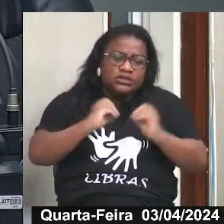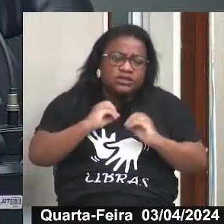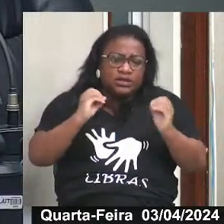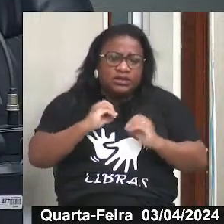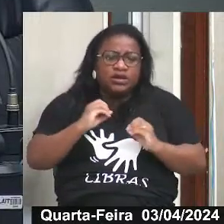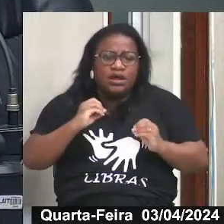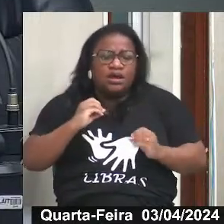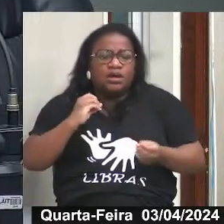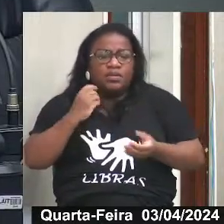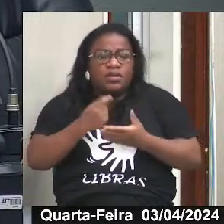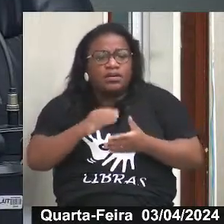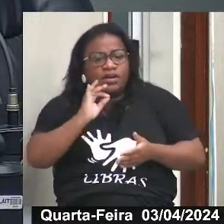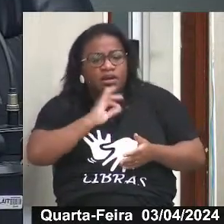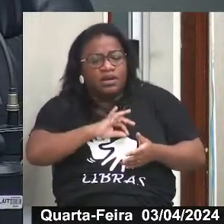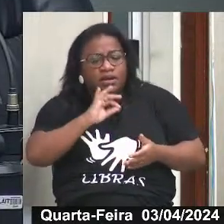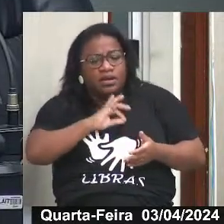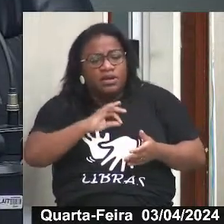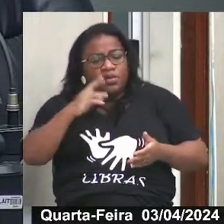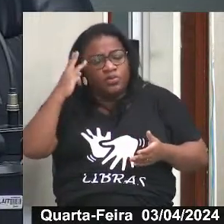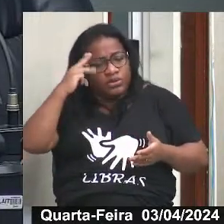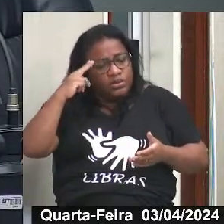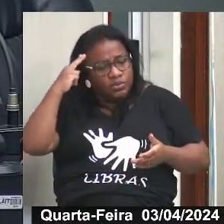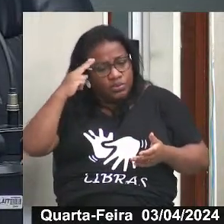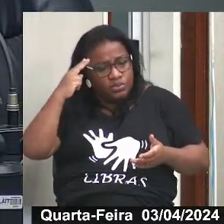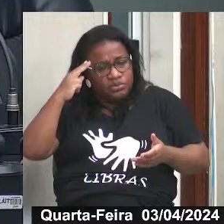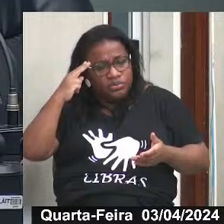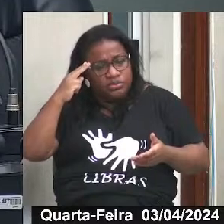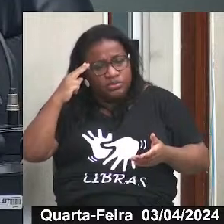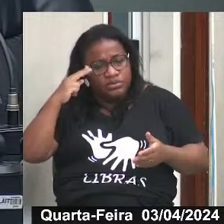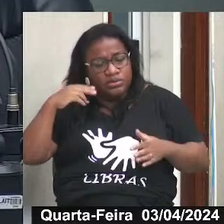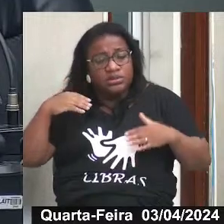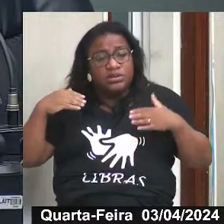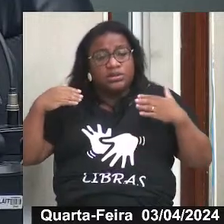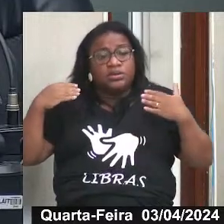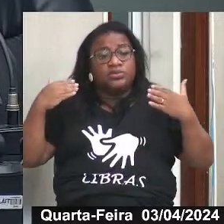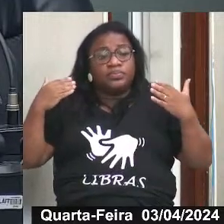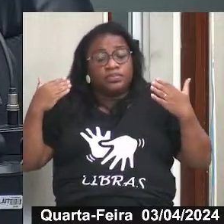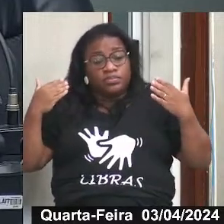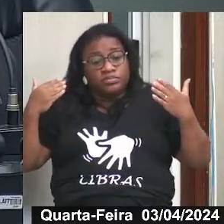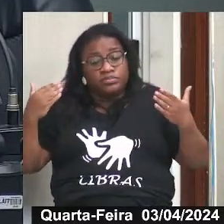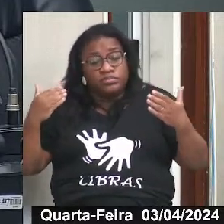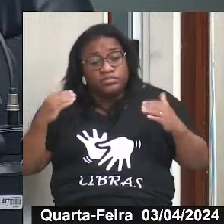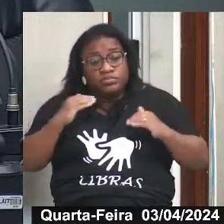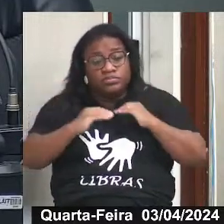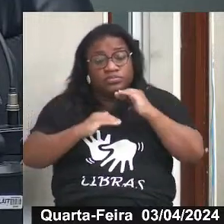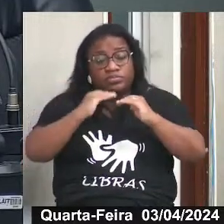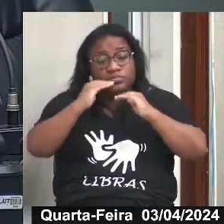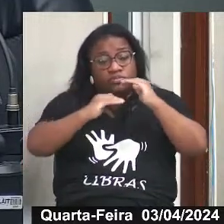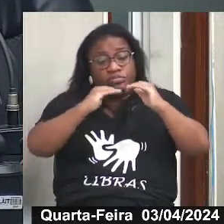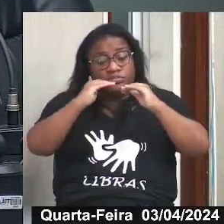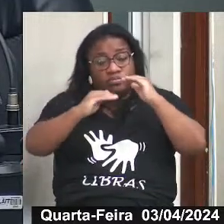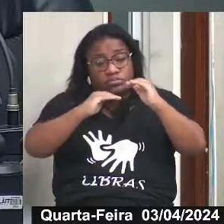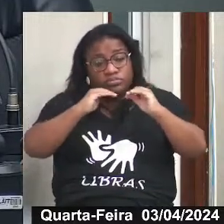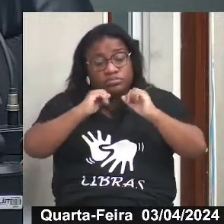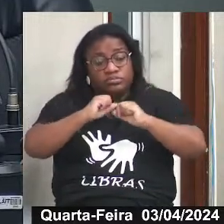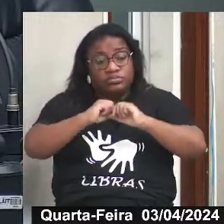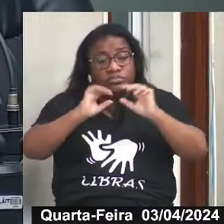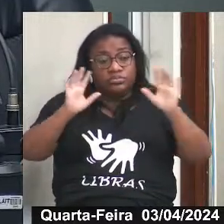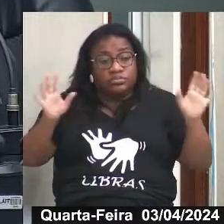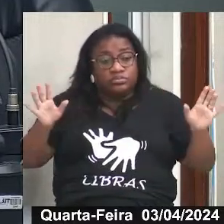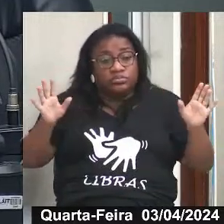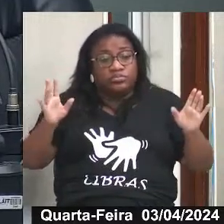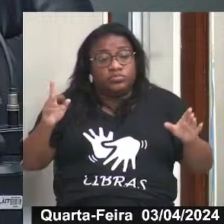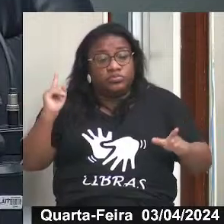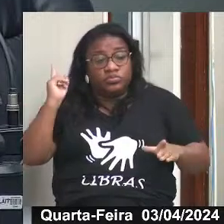aí, tanto para reumatologista como neurologia. Então, tanto adulto e infantil, que a necessidade é grande.